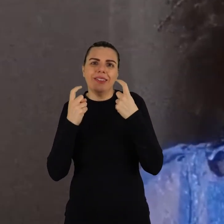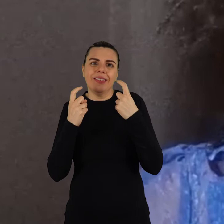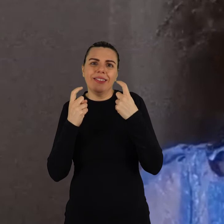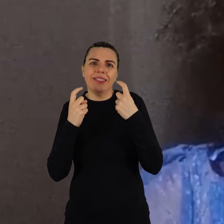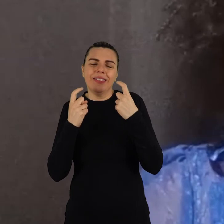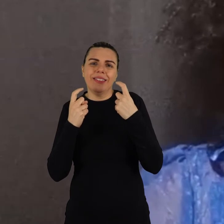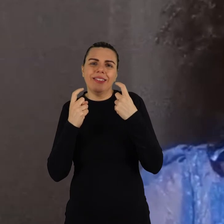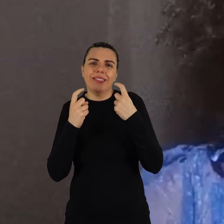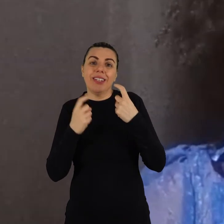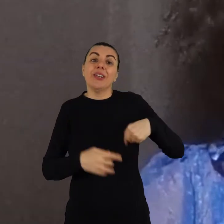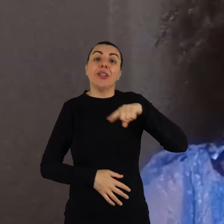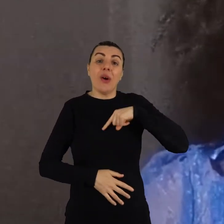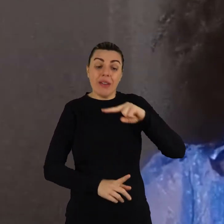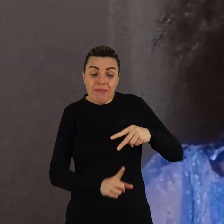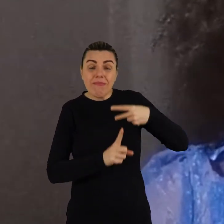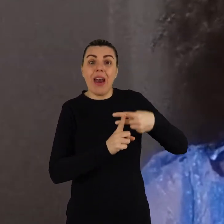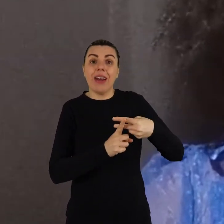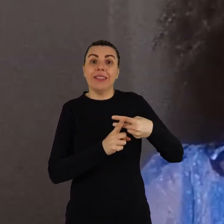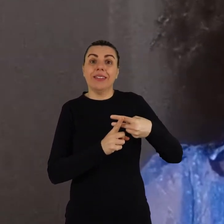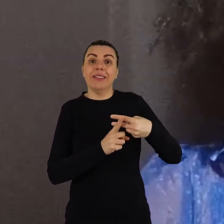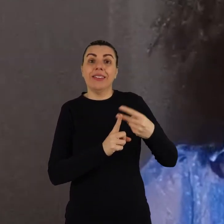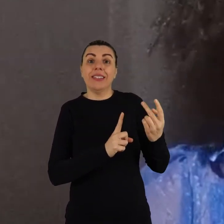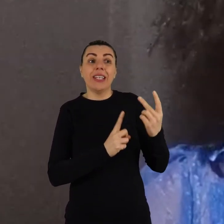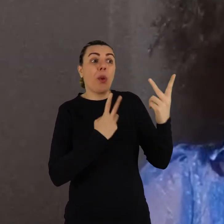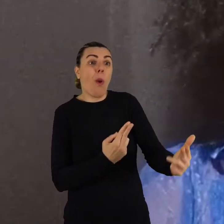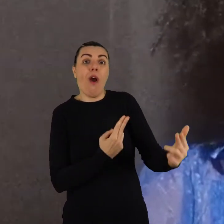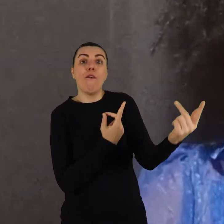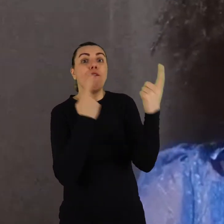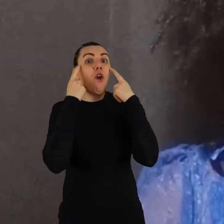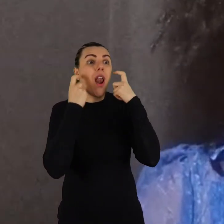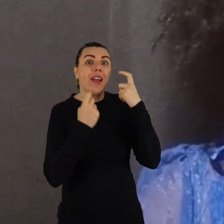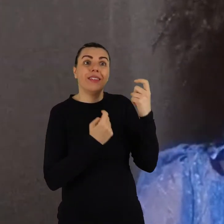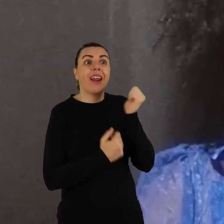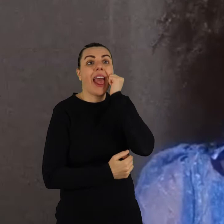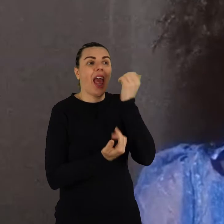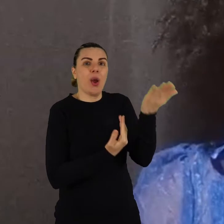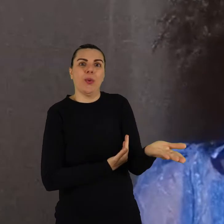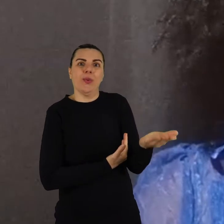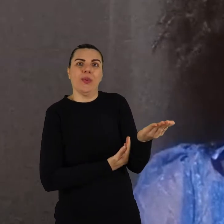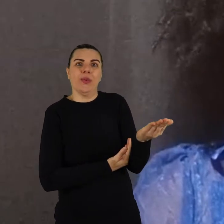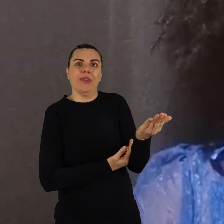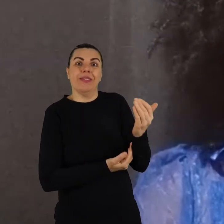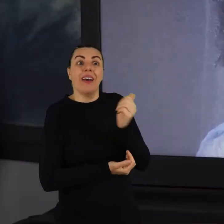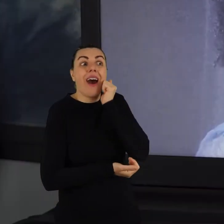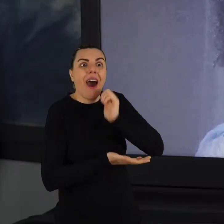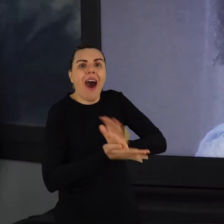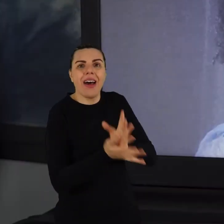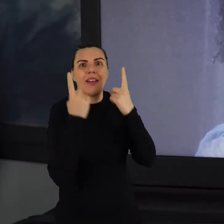mulher. Nós temos a violência contra os nossos. Nós temos a violência